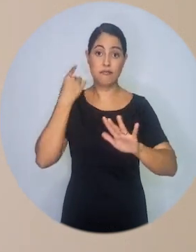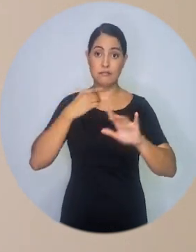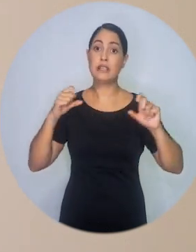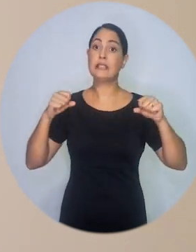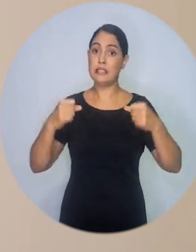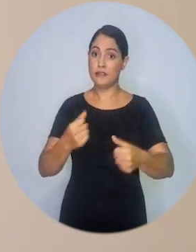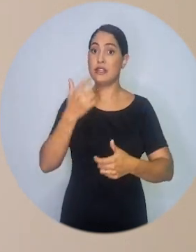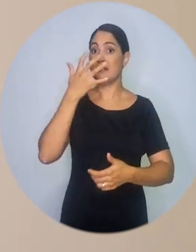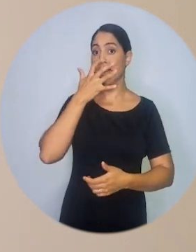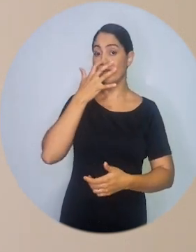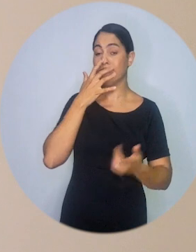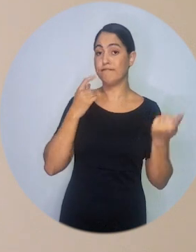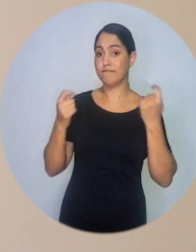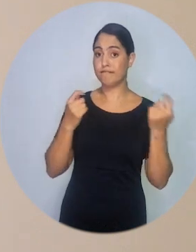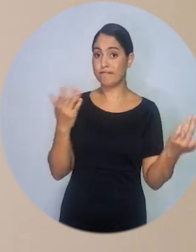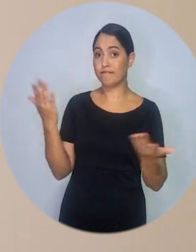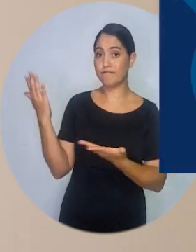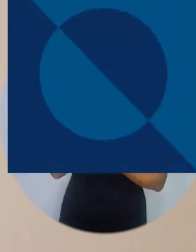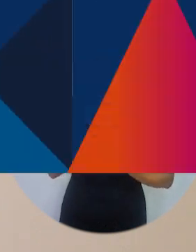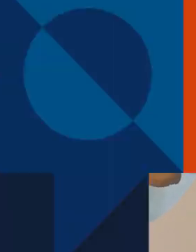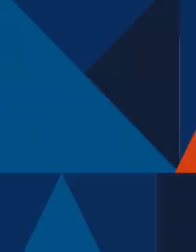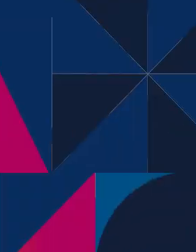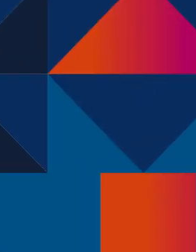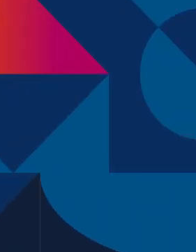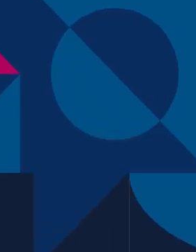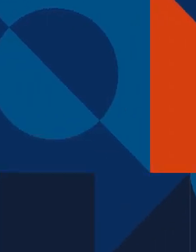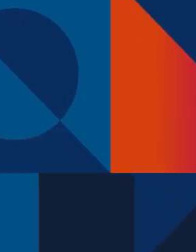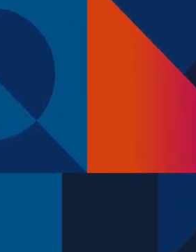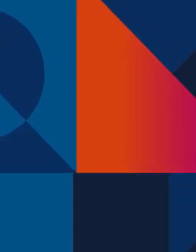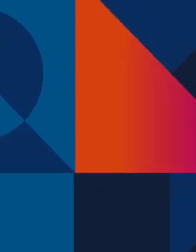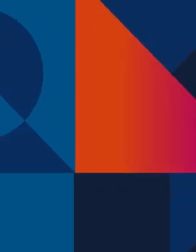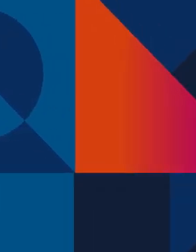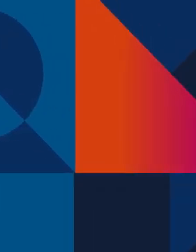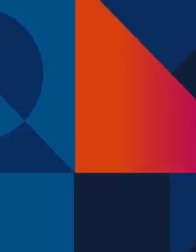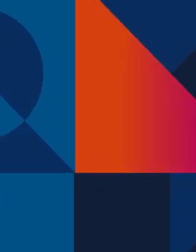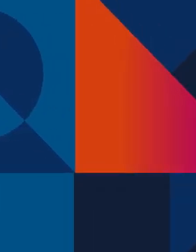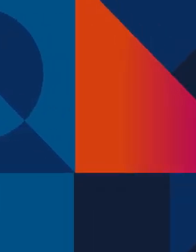das prerrogativas. Acompanhe na entrevista.